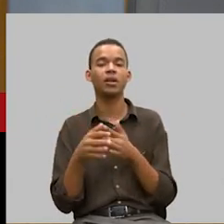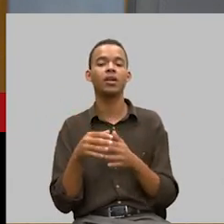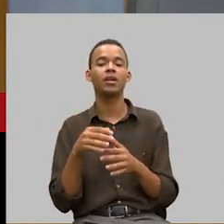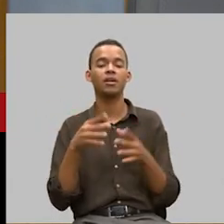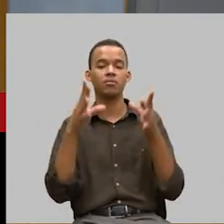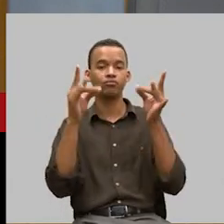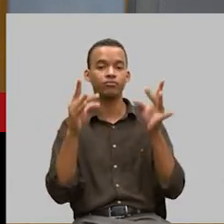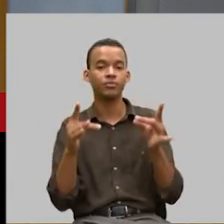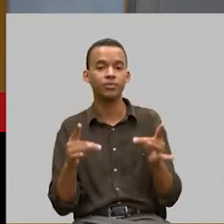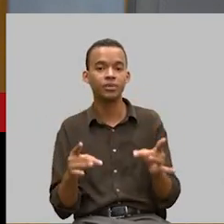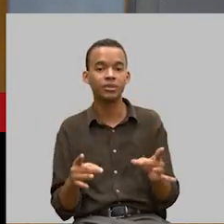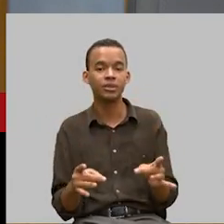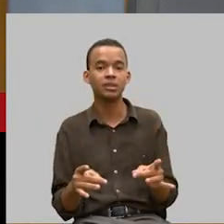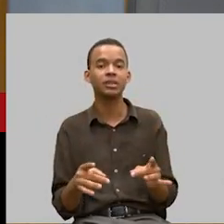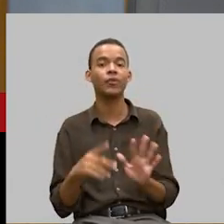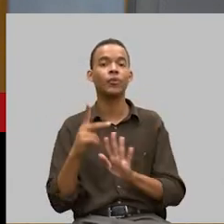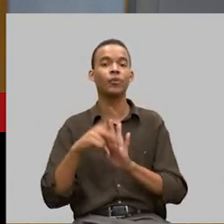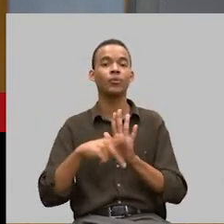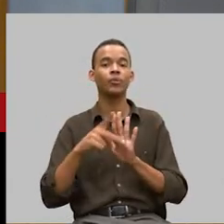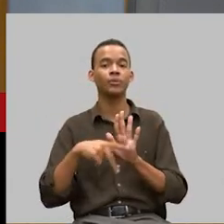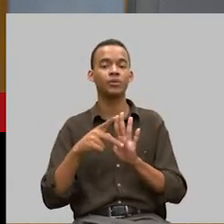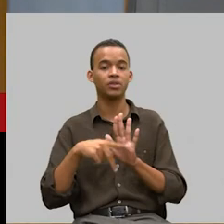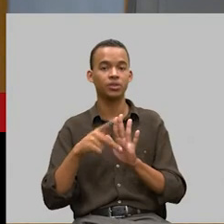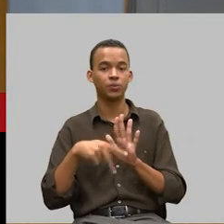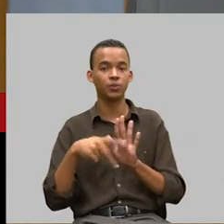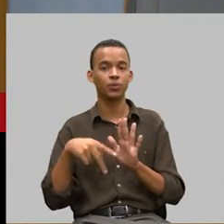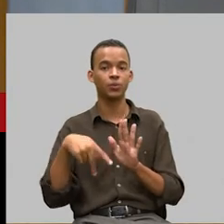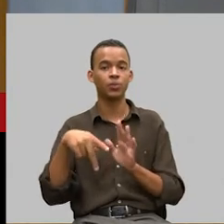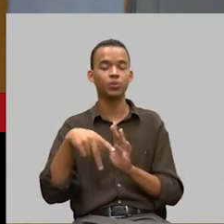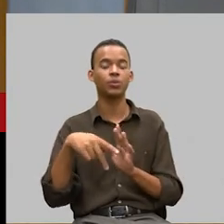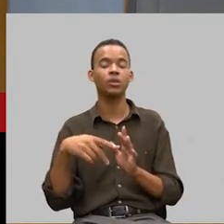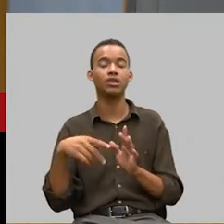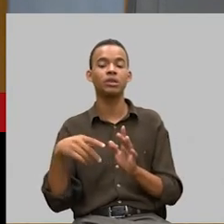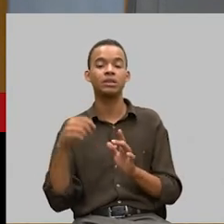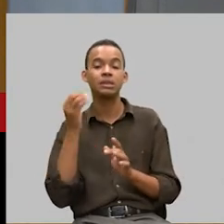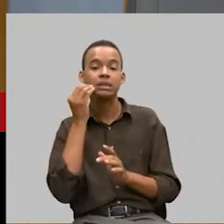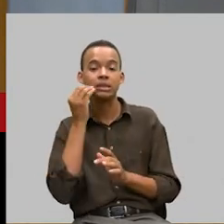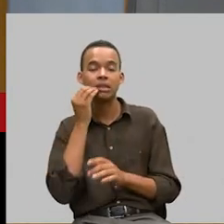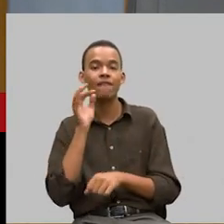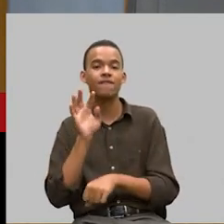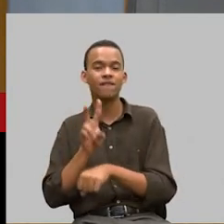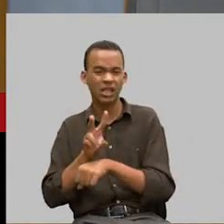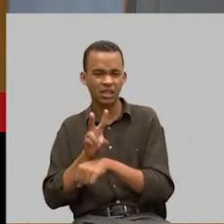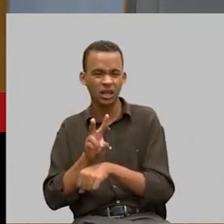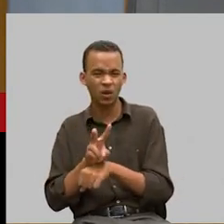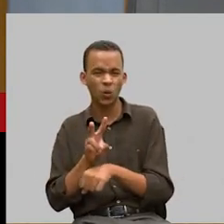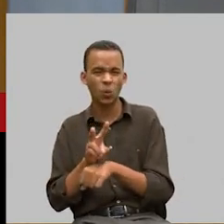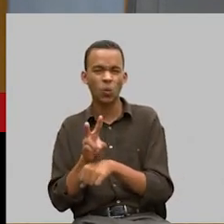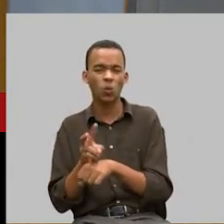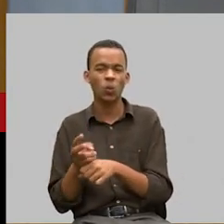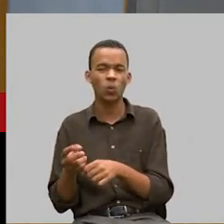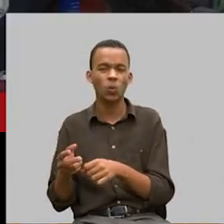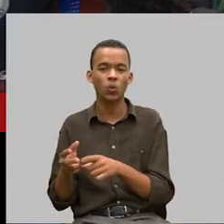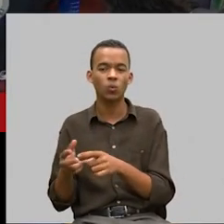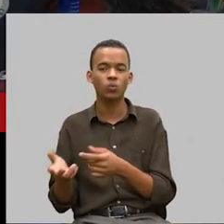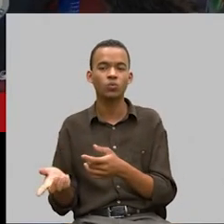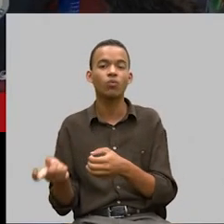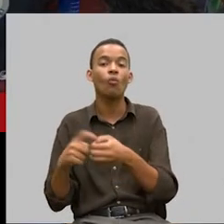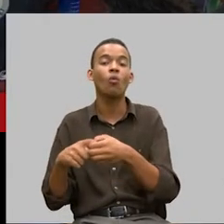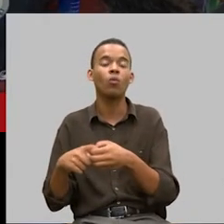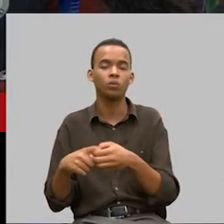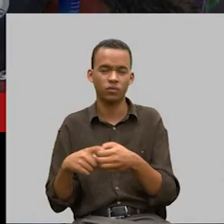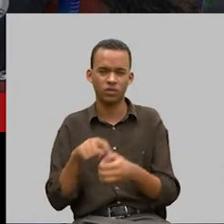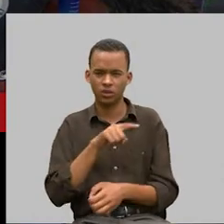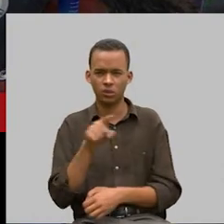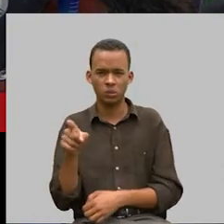recuperação fiscal do Estado alguém aqui já ouviu falar do regime de recuperação fiscal acho